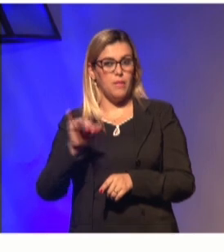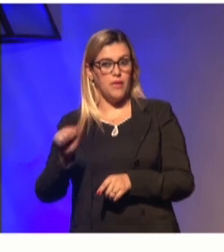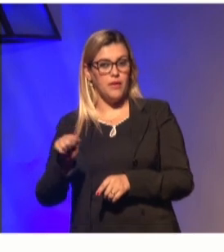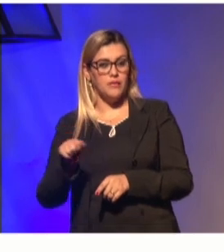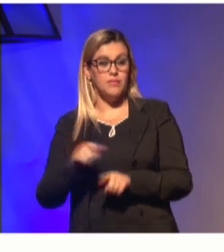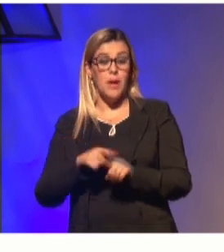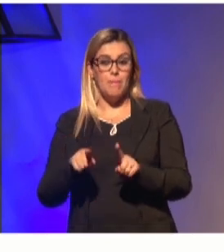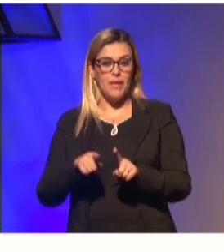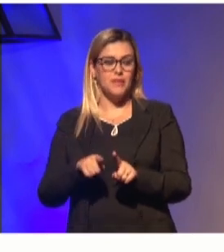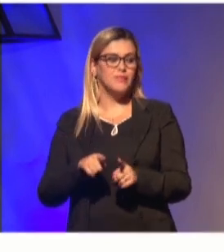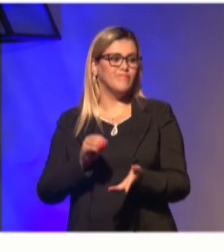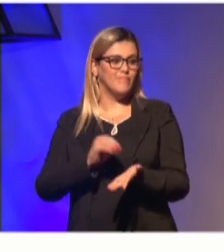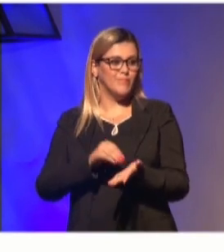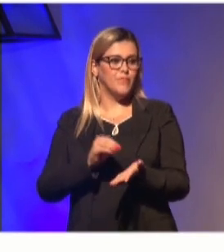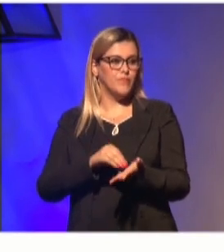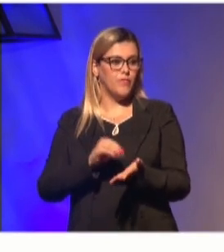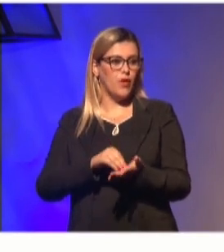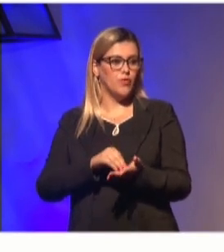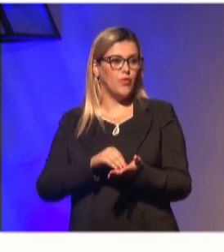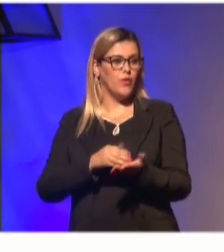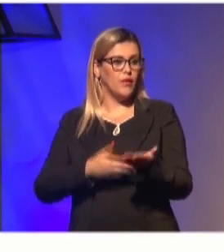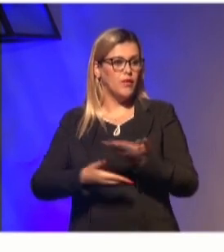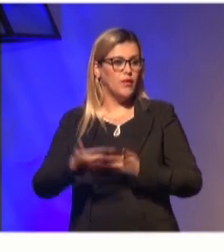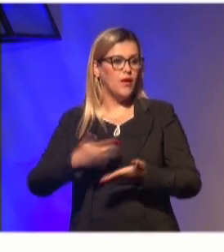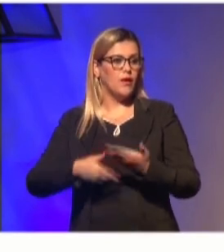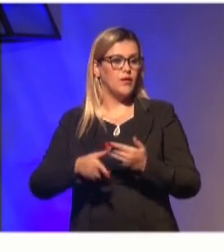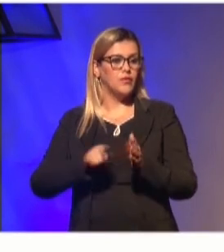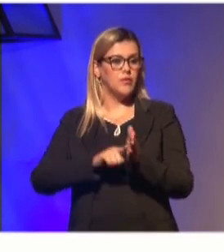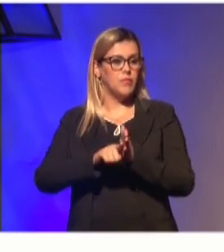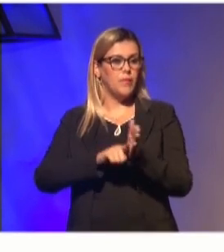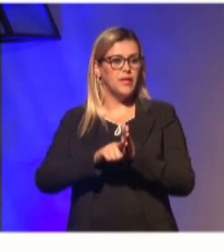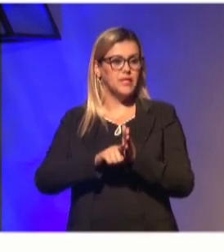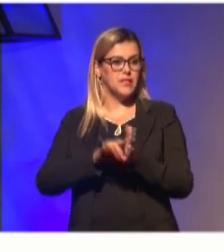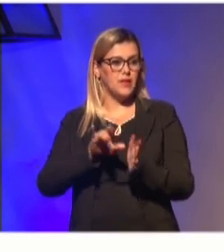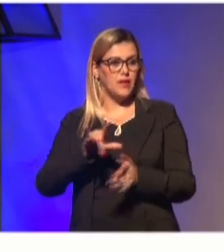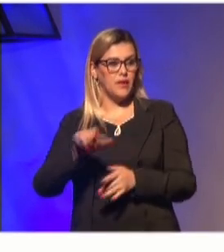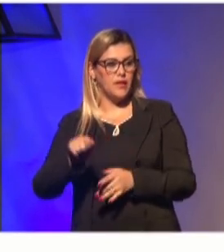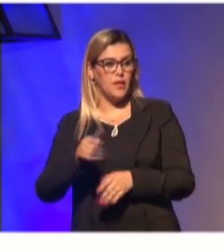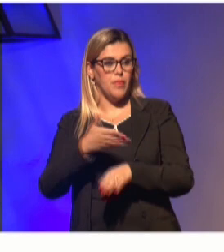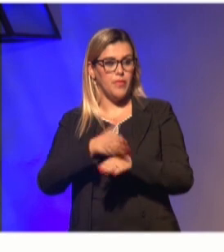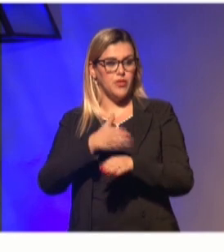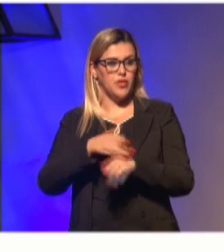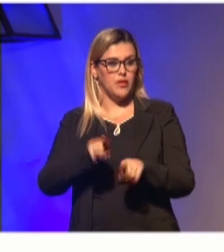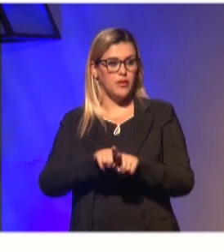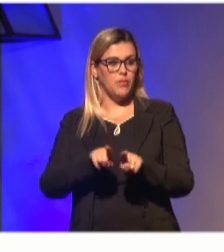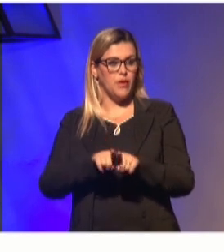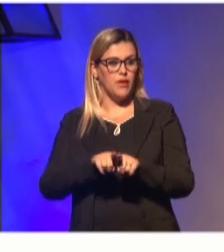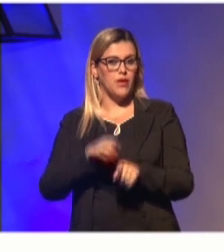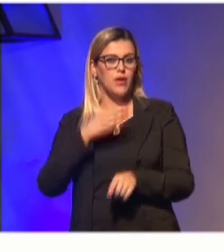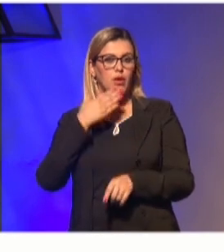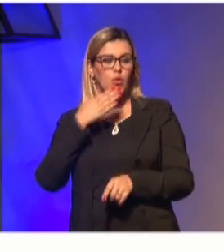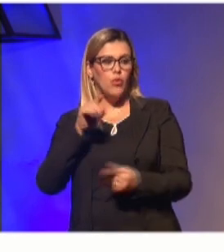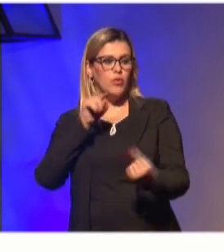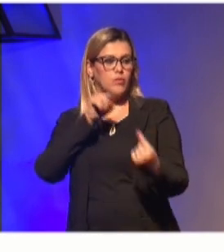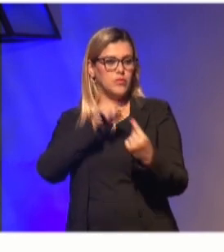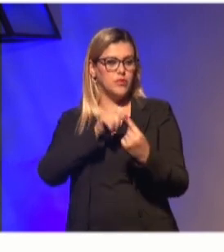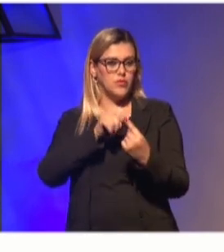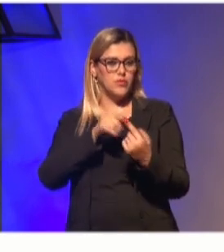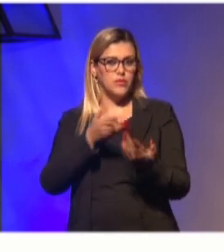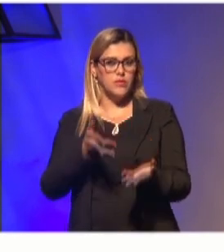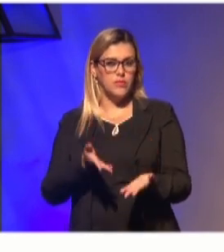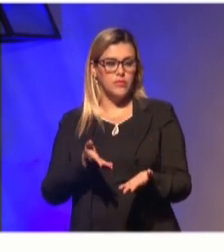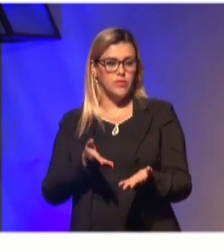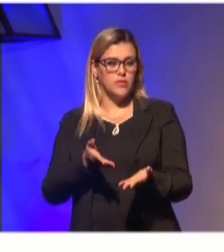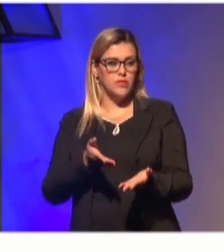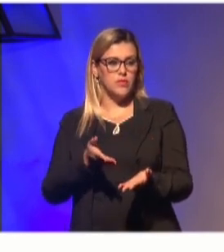tem essa necessidade de translação para a pesquisa clínica e para a nossa prática clínica. Qual que é a ideia disso, né?